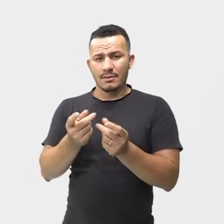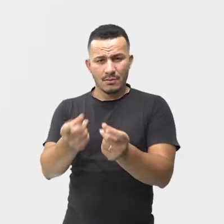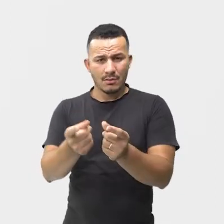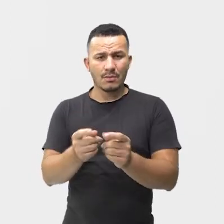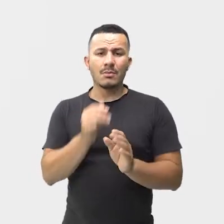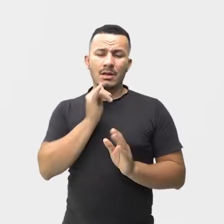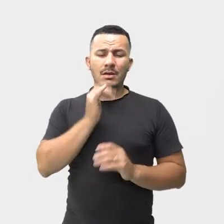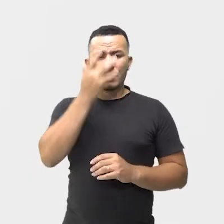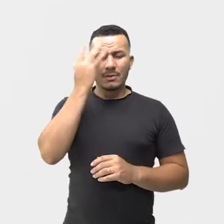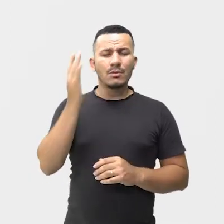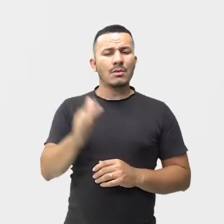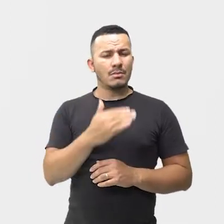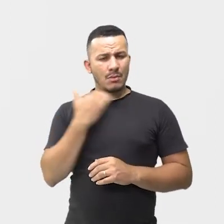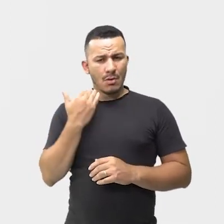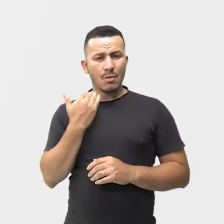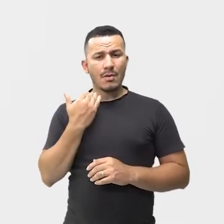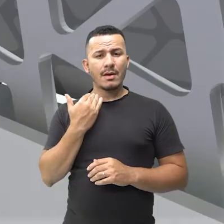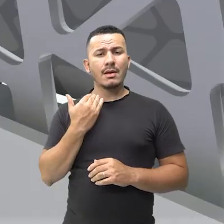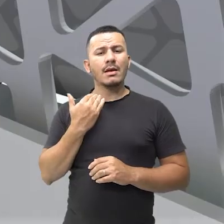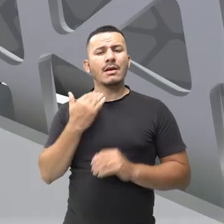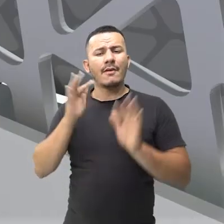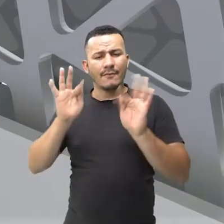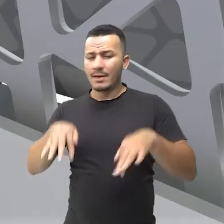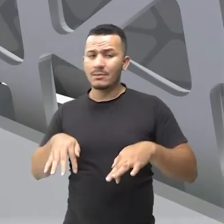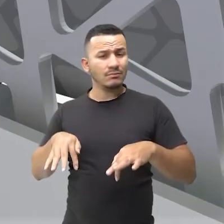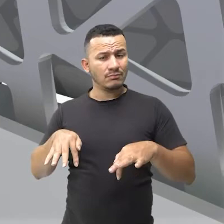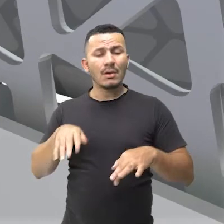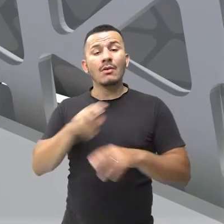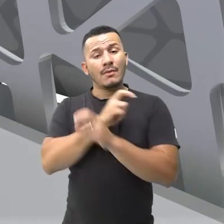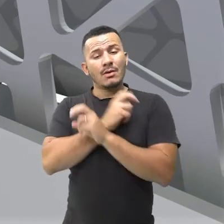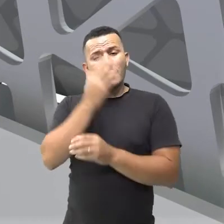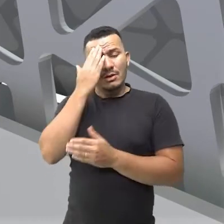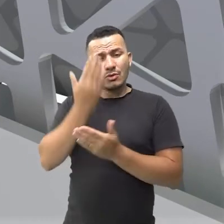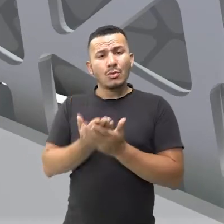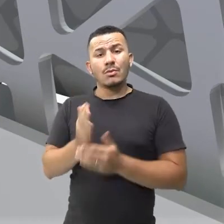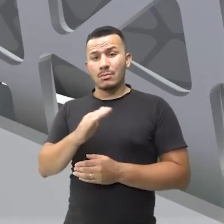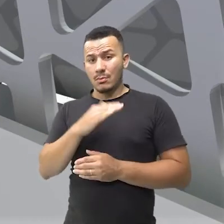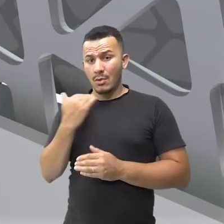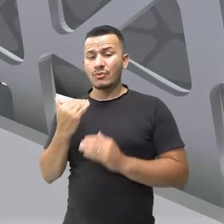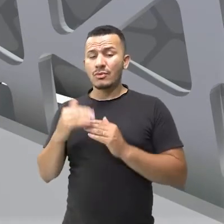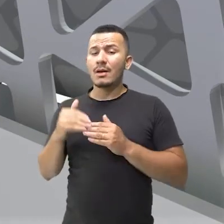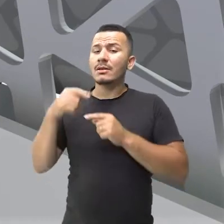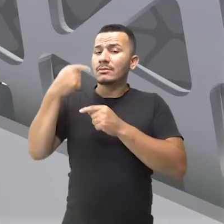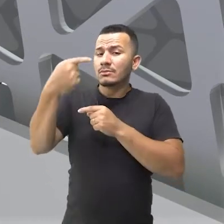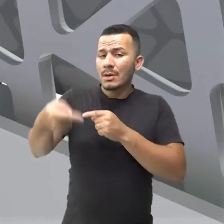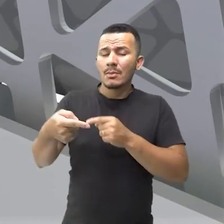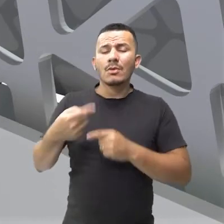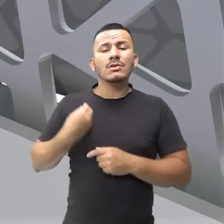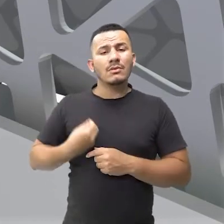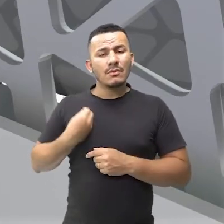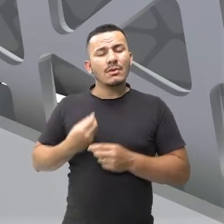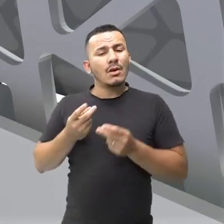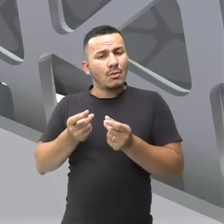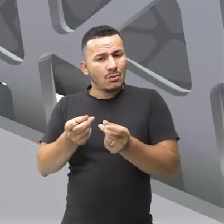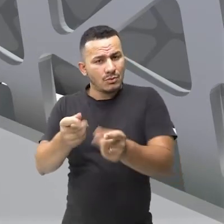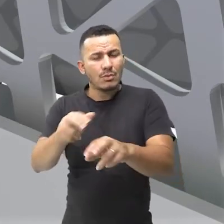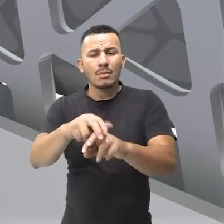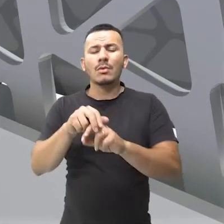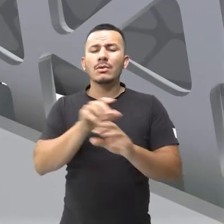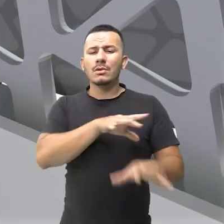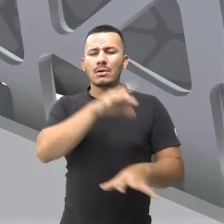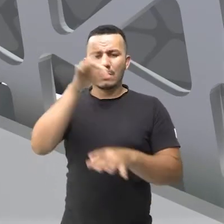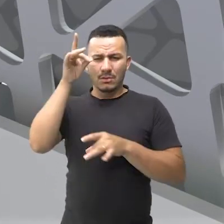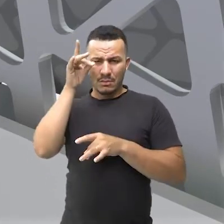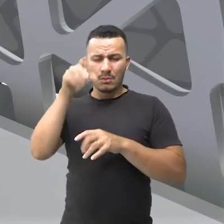seja, depois da morte, certo? O espírito voltava ali ao corpo, é por isso que os